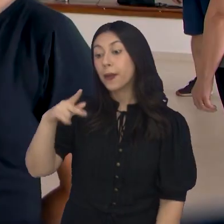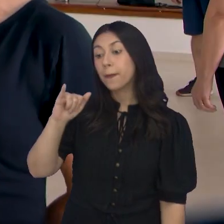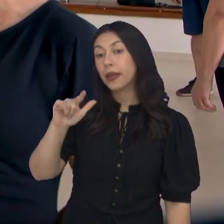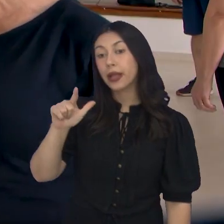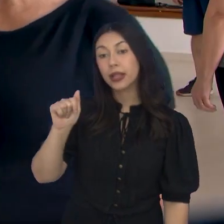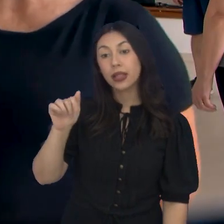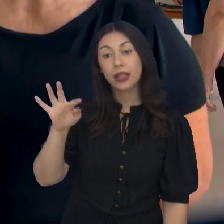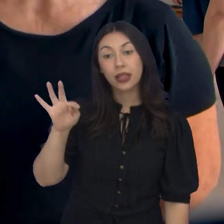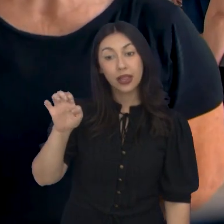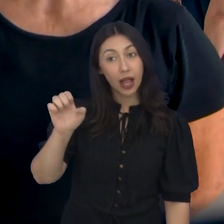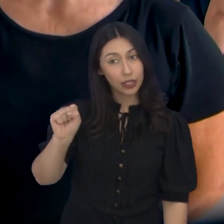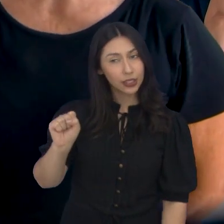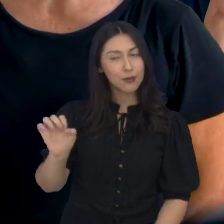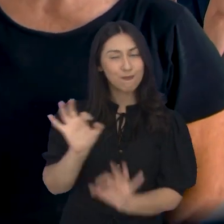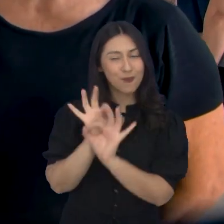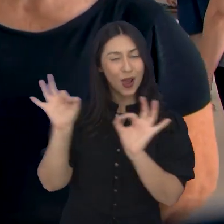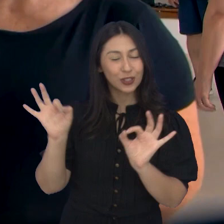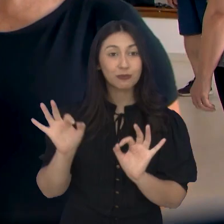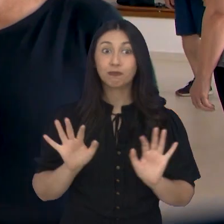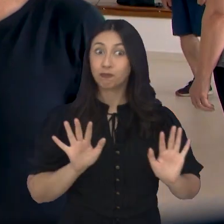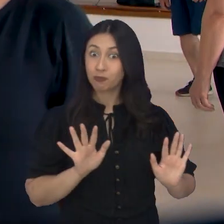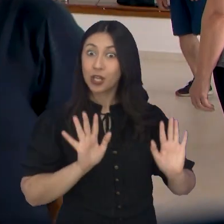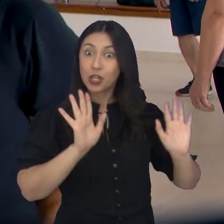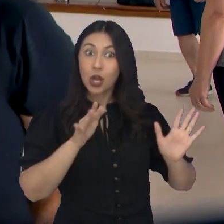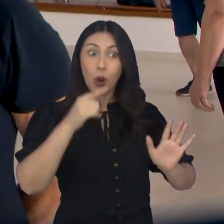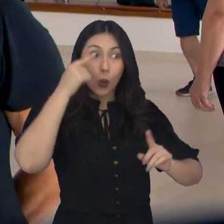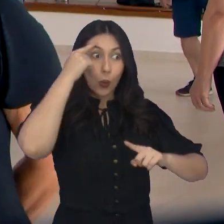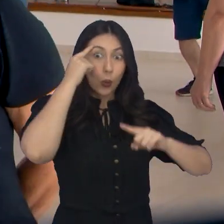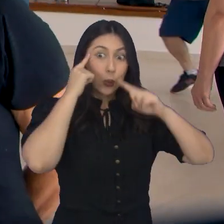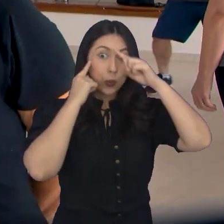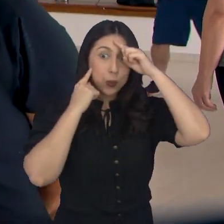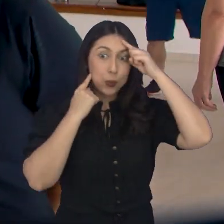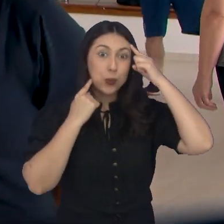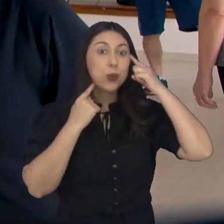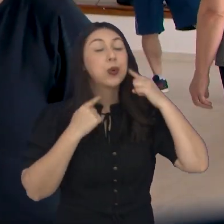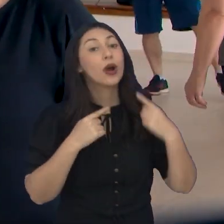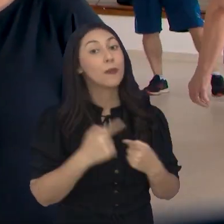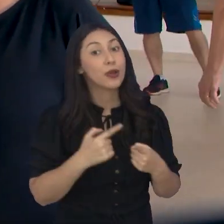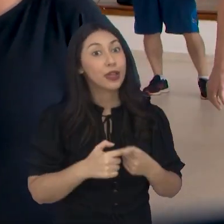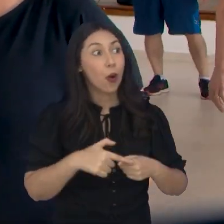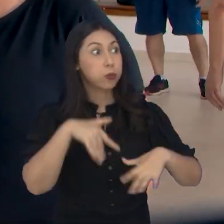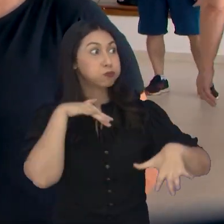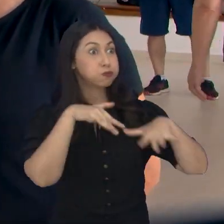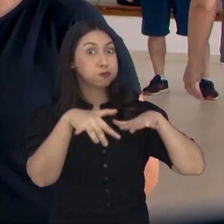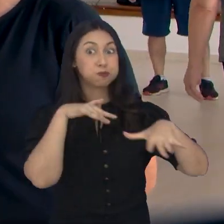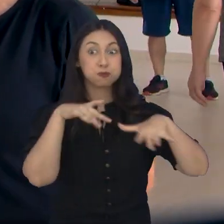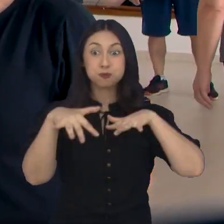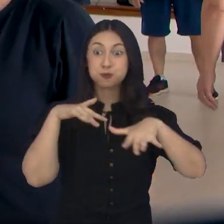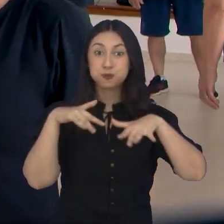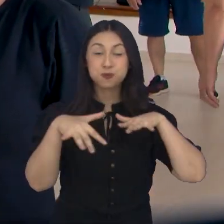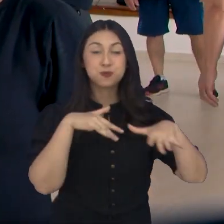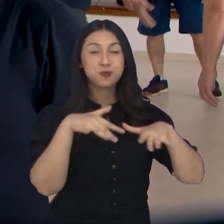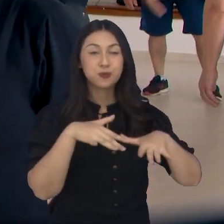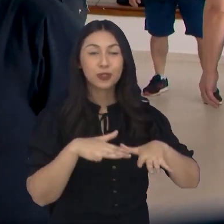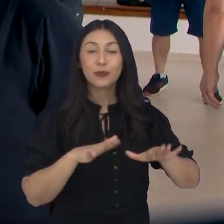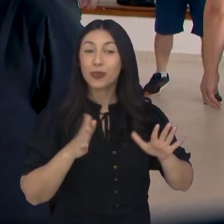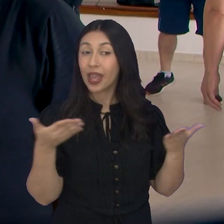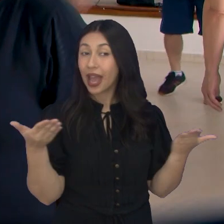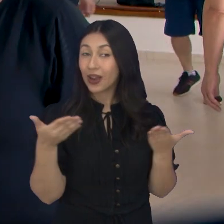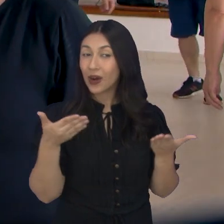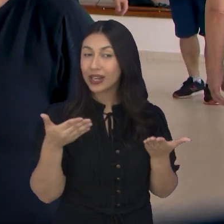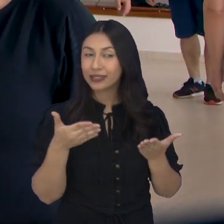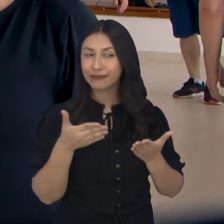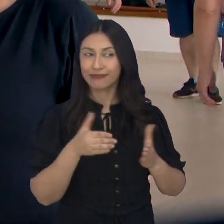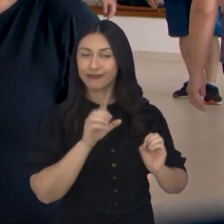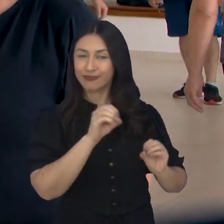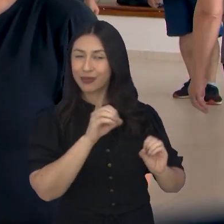é tudo de bom. E ó, ela já tá até transpirando, eu também, ó, que o negócio aqui não para de atividade, né? A gente vai para uma aula de dança daqui a